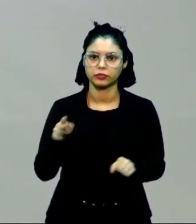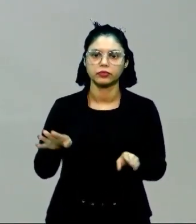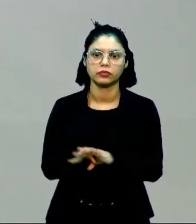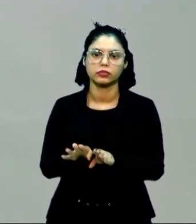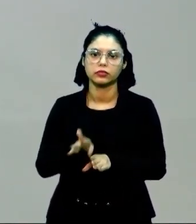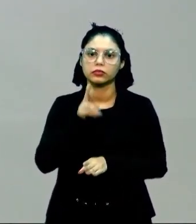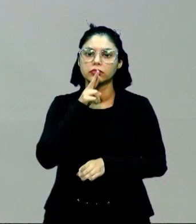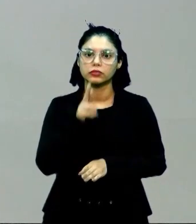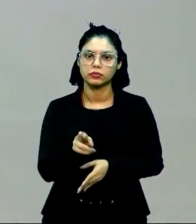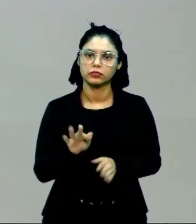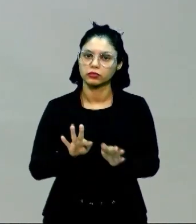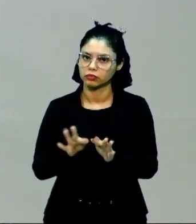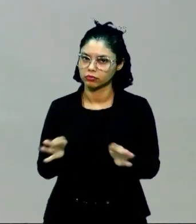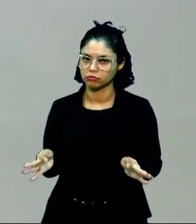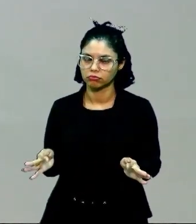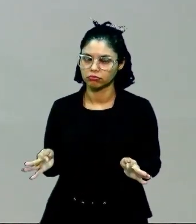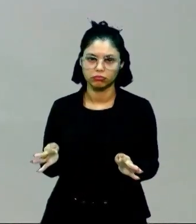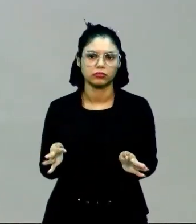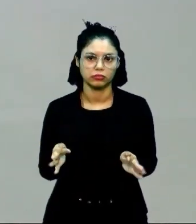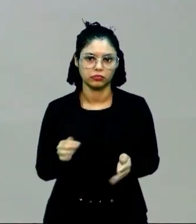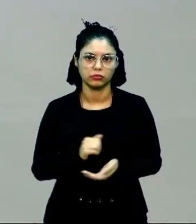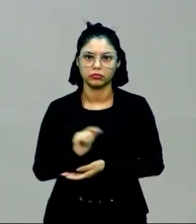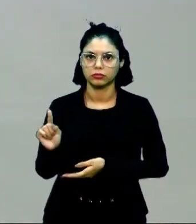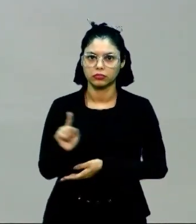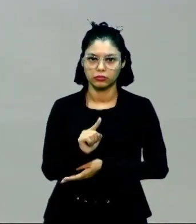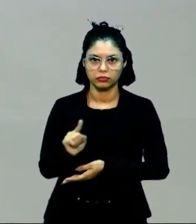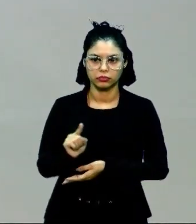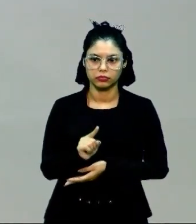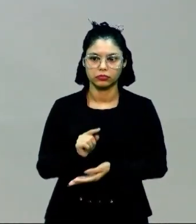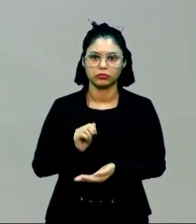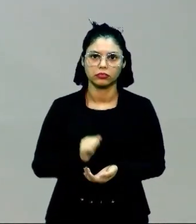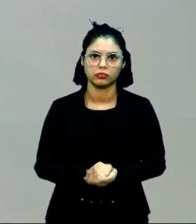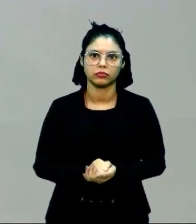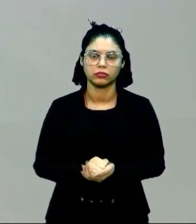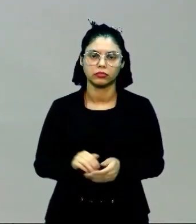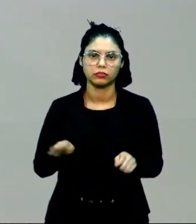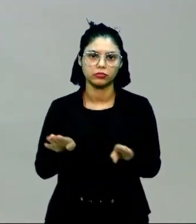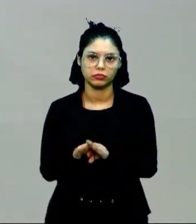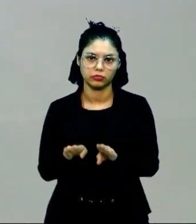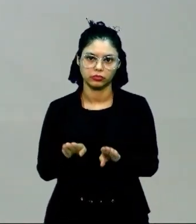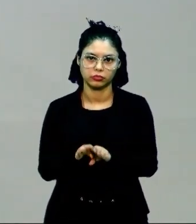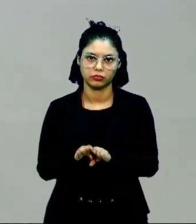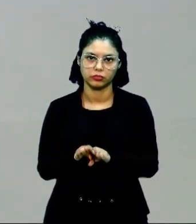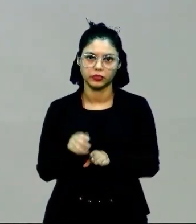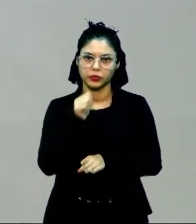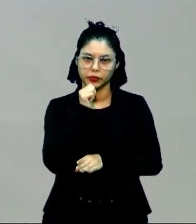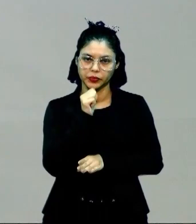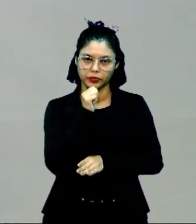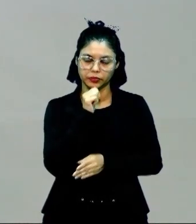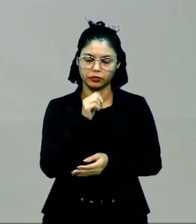A resposta é simplesmente não. Cada um desses